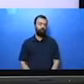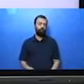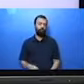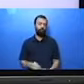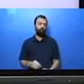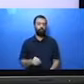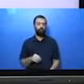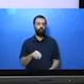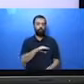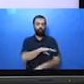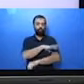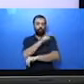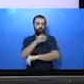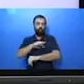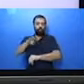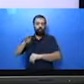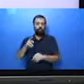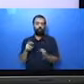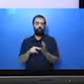O que é o relevo?